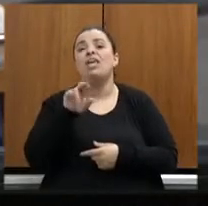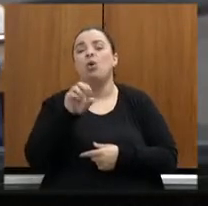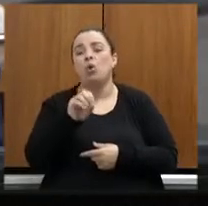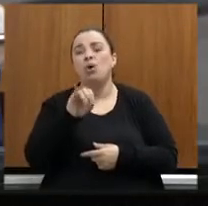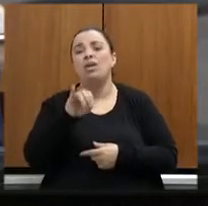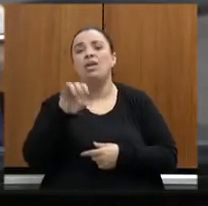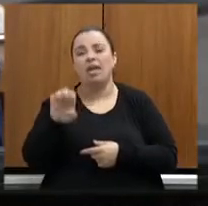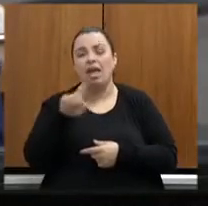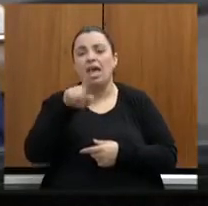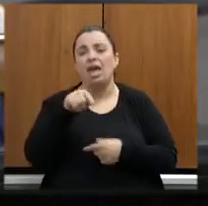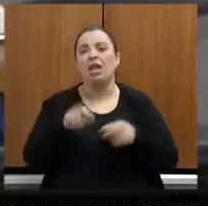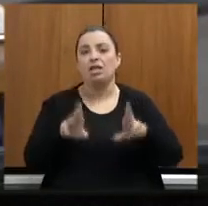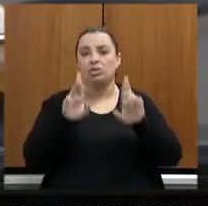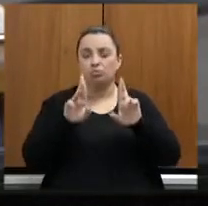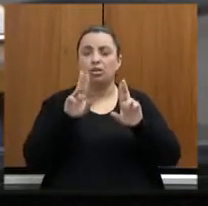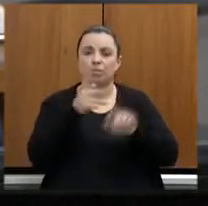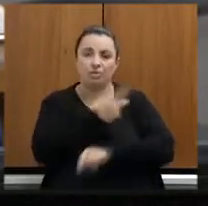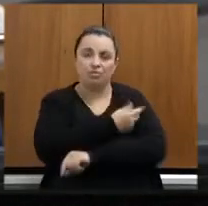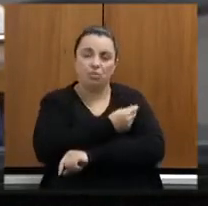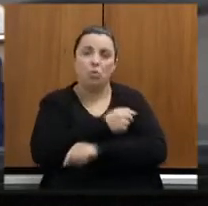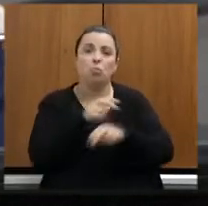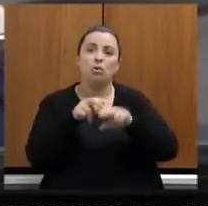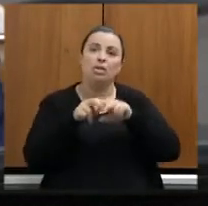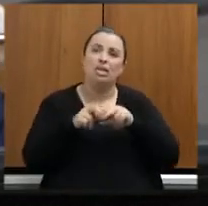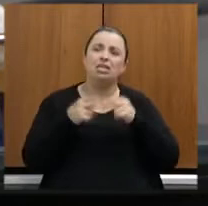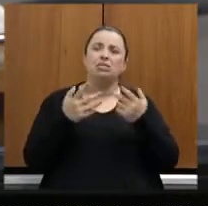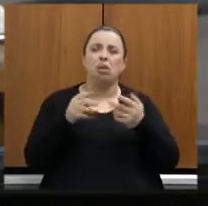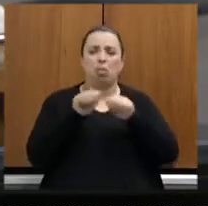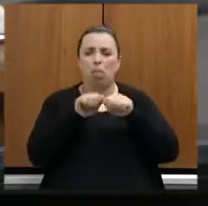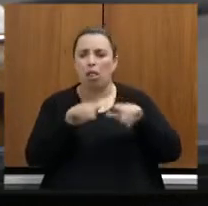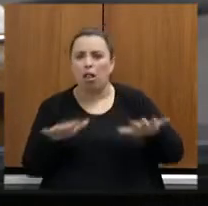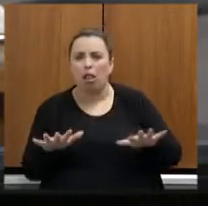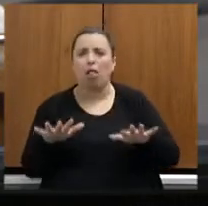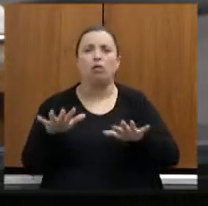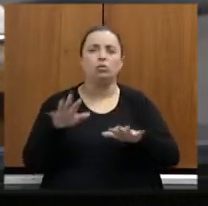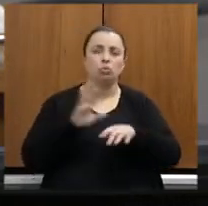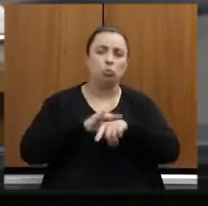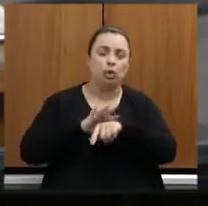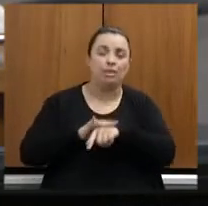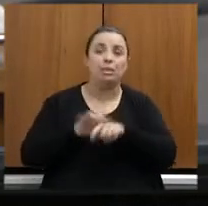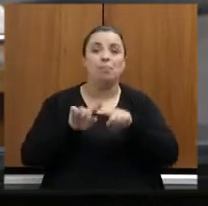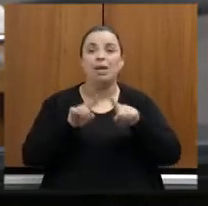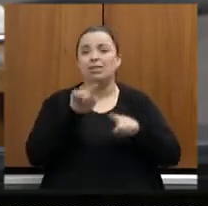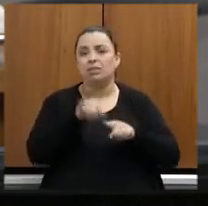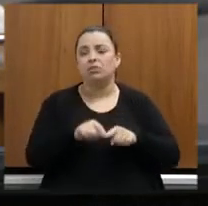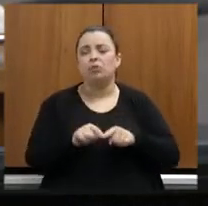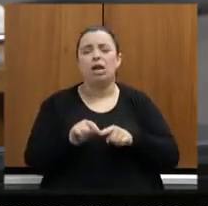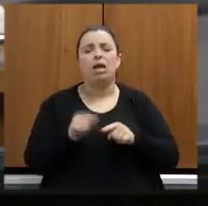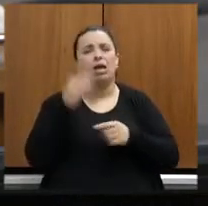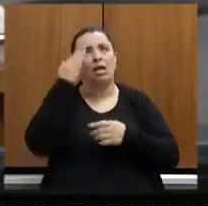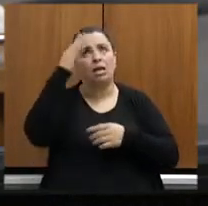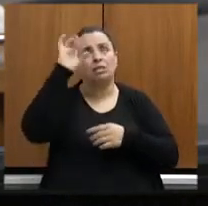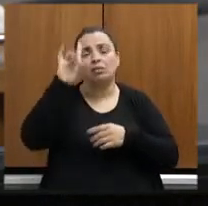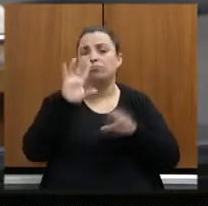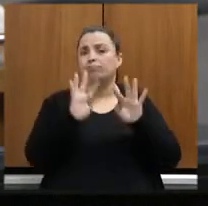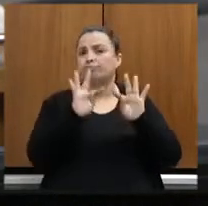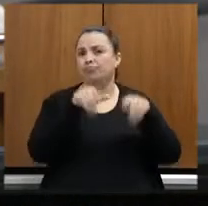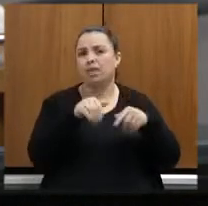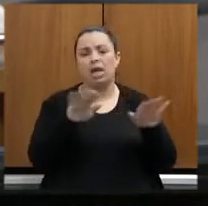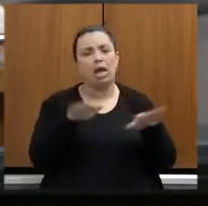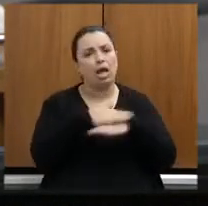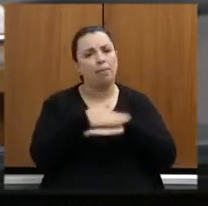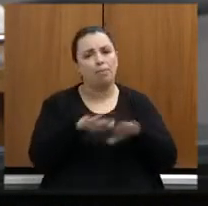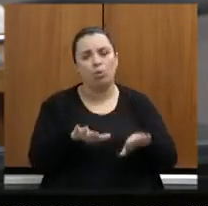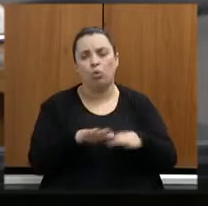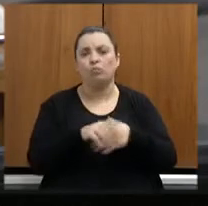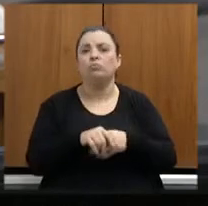dos vivos epidemiológicos e essas questões todas nós chegamos no fim disso graças a Deus mesmo com duas campanhas nós vamos fazendo e